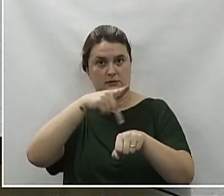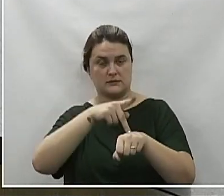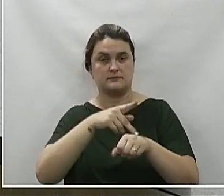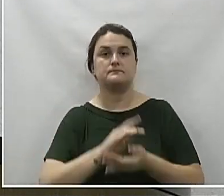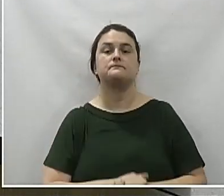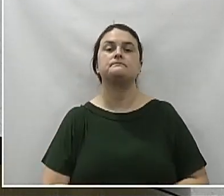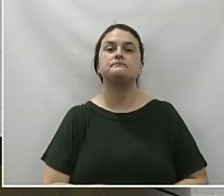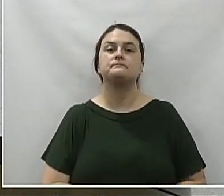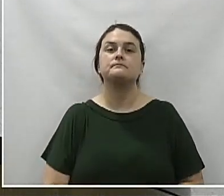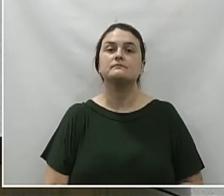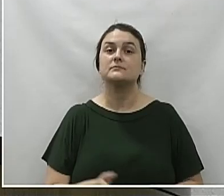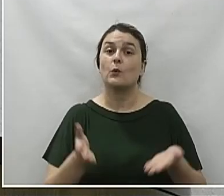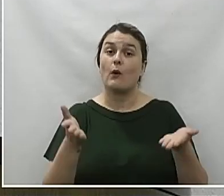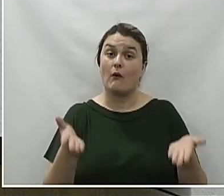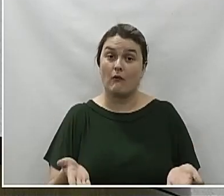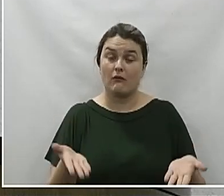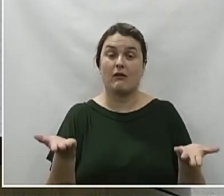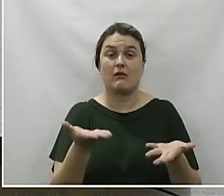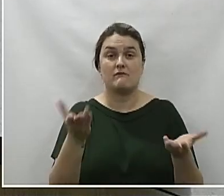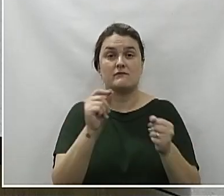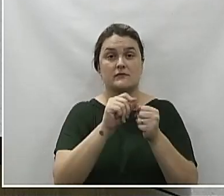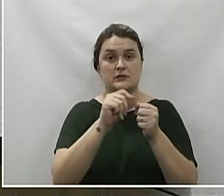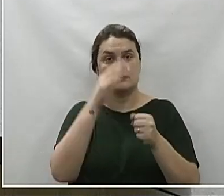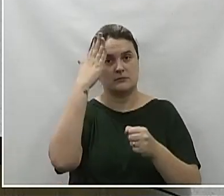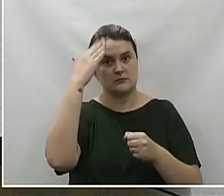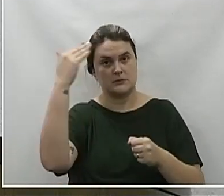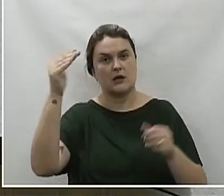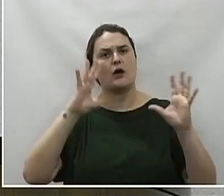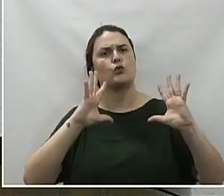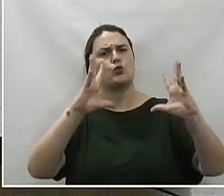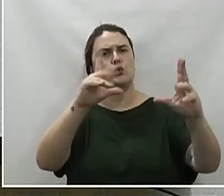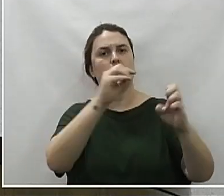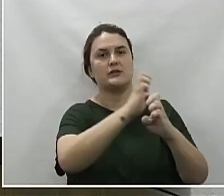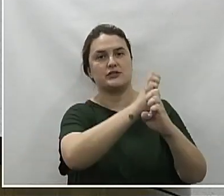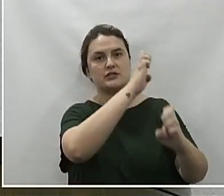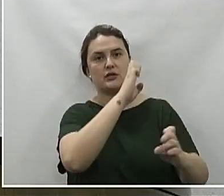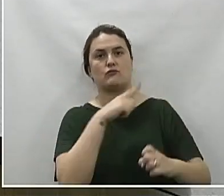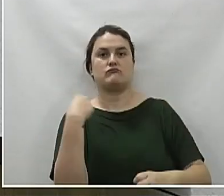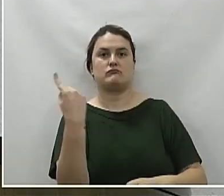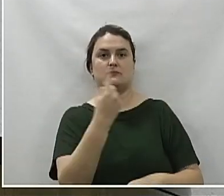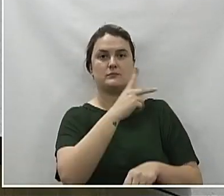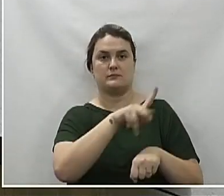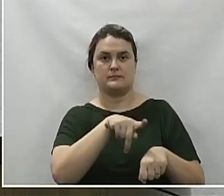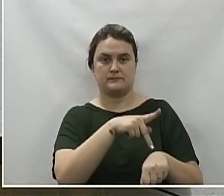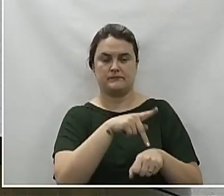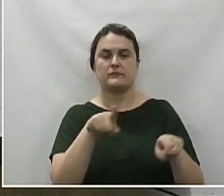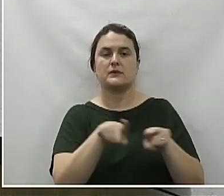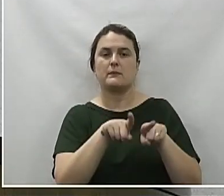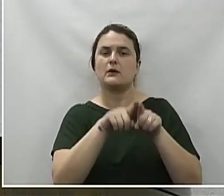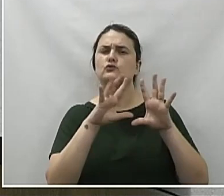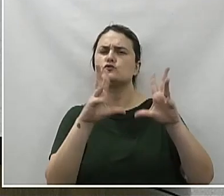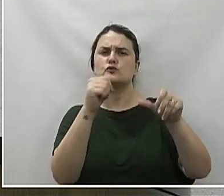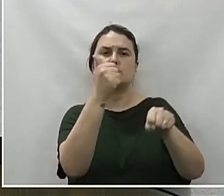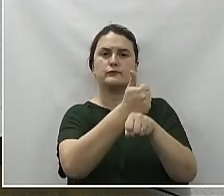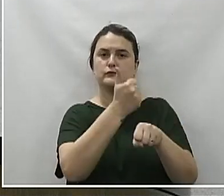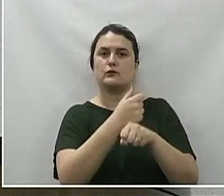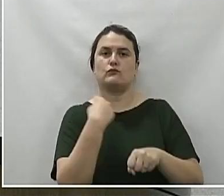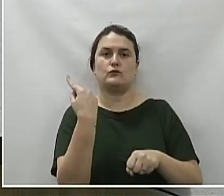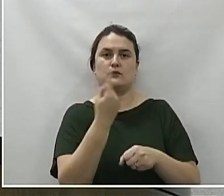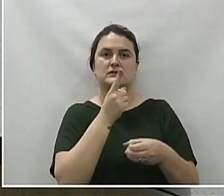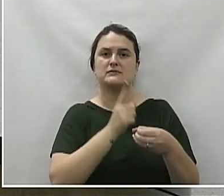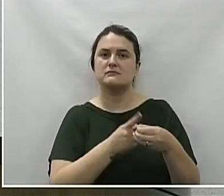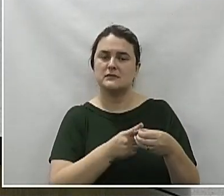nesse momento estender a minha os homenagens a todos os engenheiros do nosso país e as todos os profissionais da nossa cidade